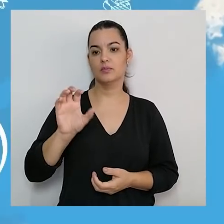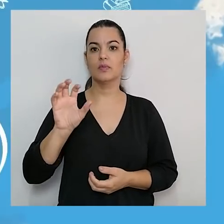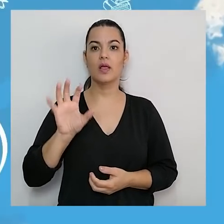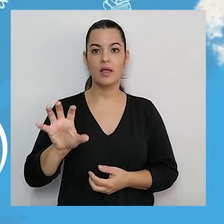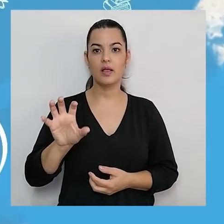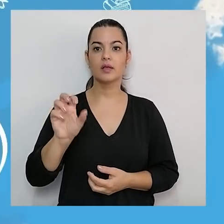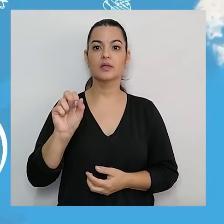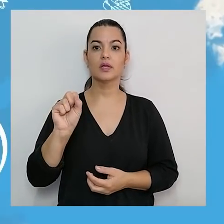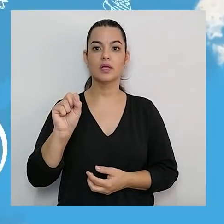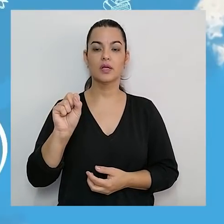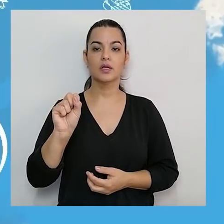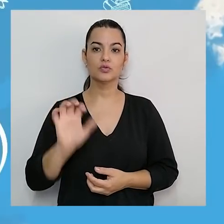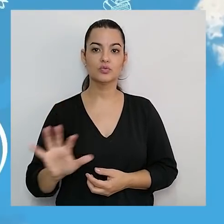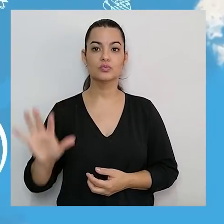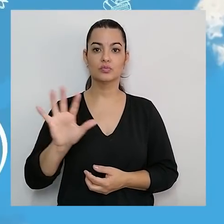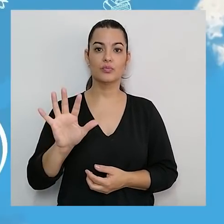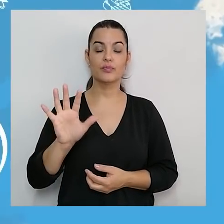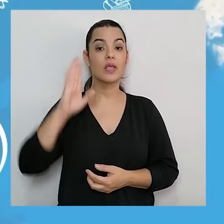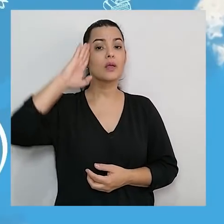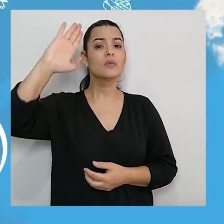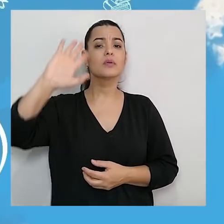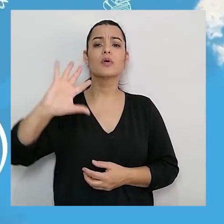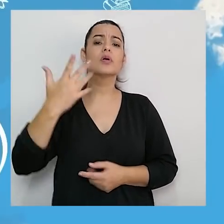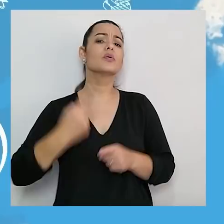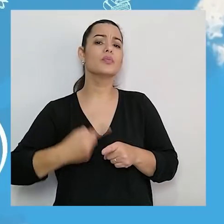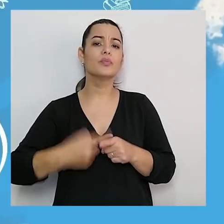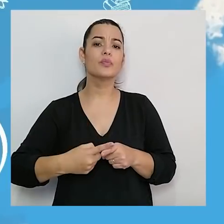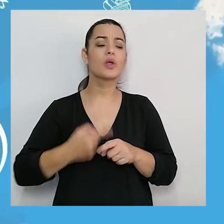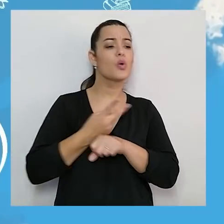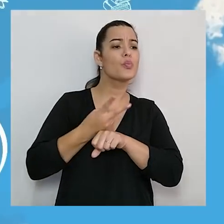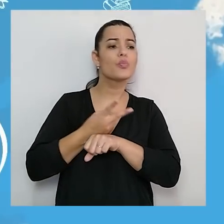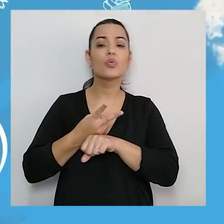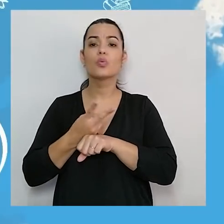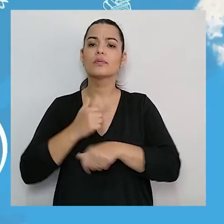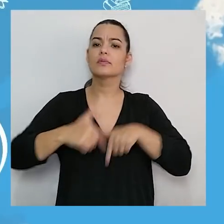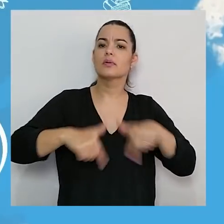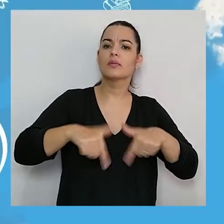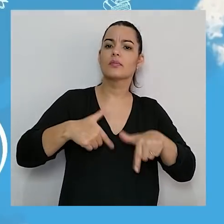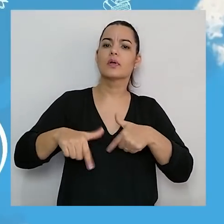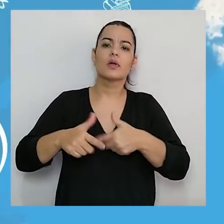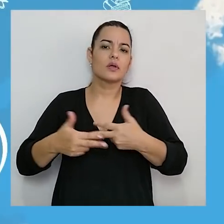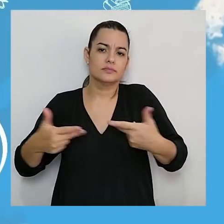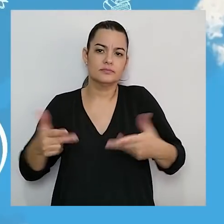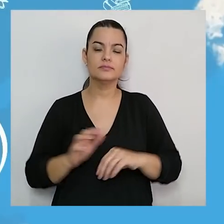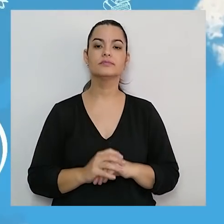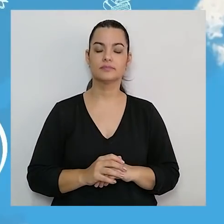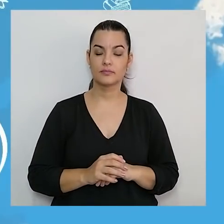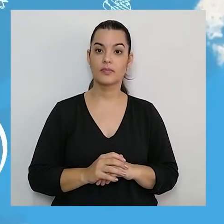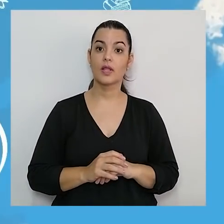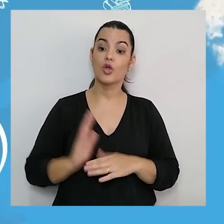acontece principalmente por questões de emprego, né, em busca de outras condições de vida. Então,